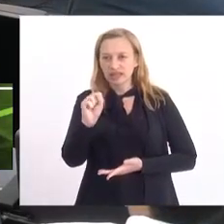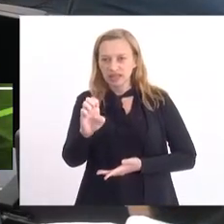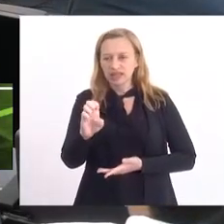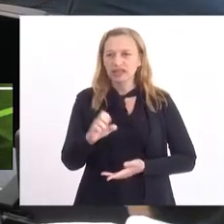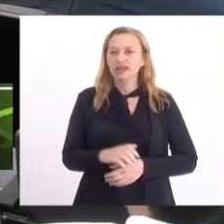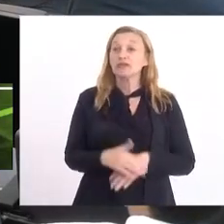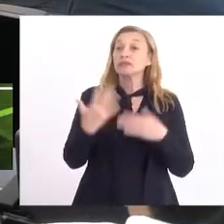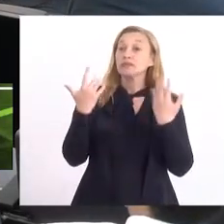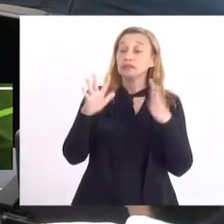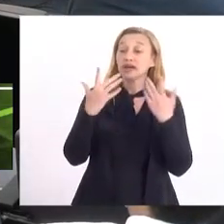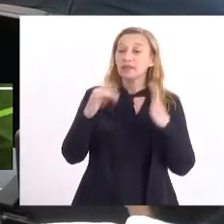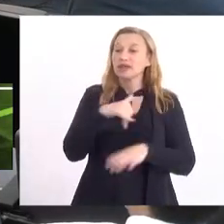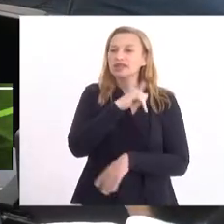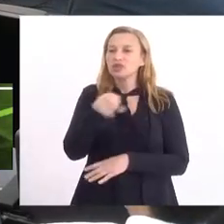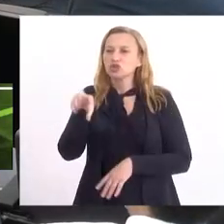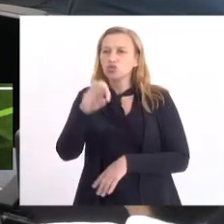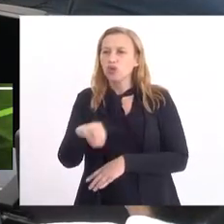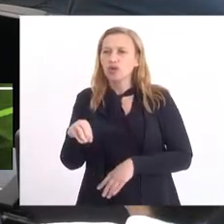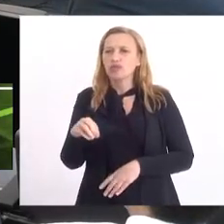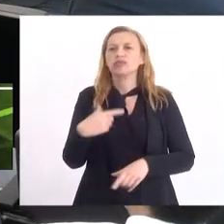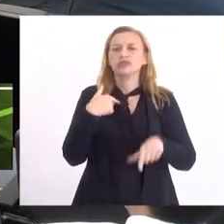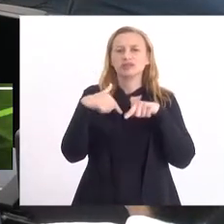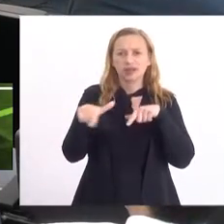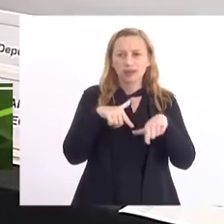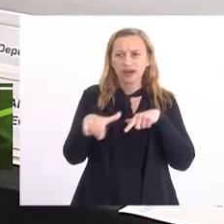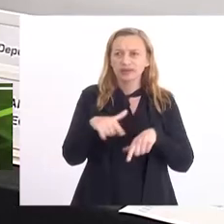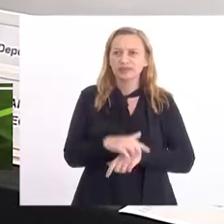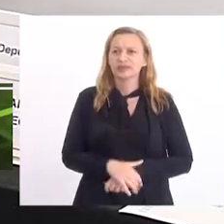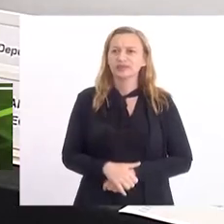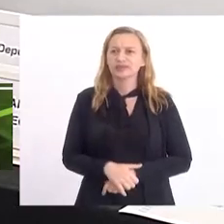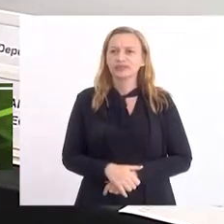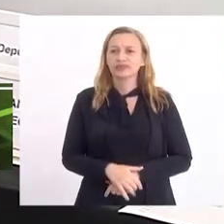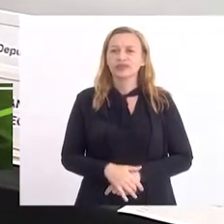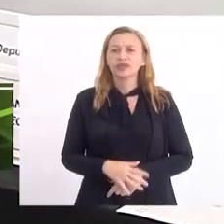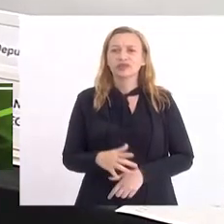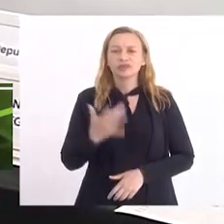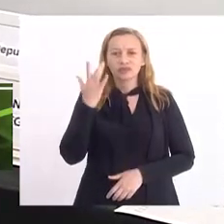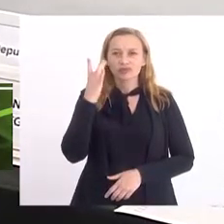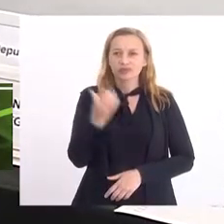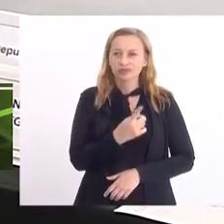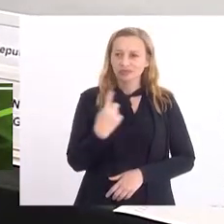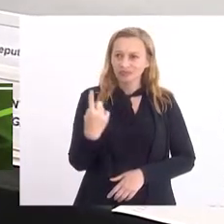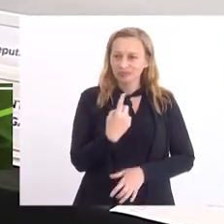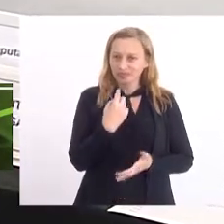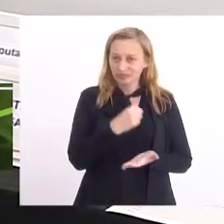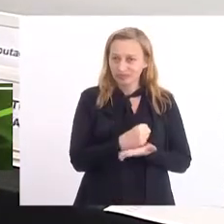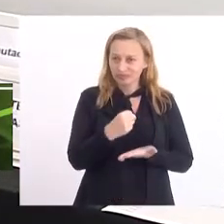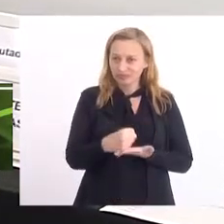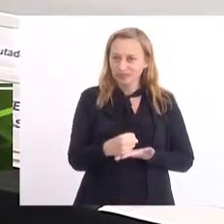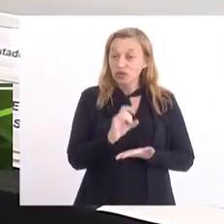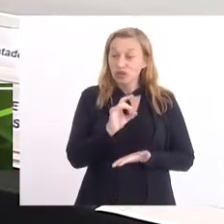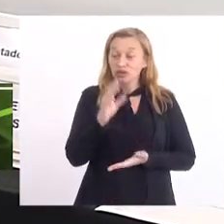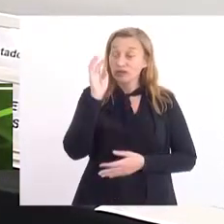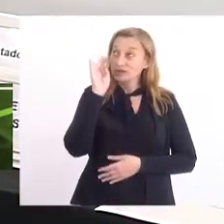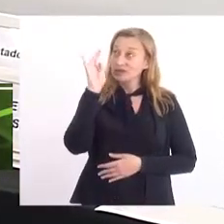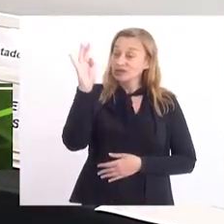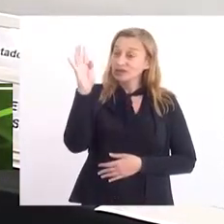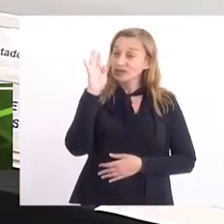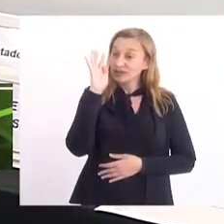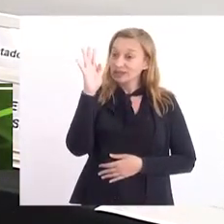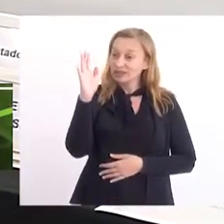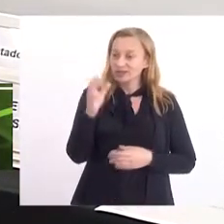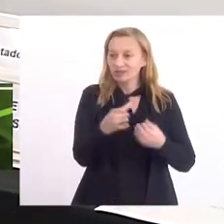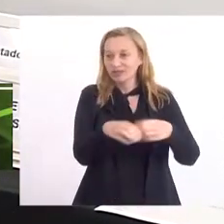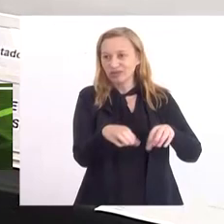Dou parabéns a João pelo trabalho. Tá? E acho que nós, contratados, nós estamos sonhando com esse